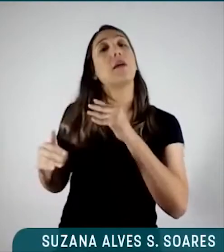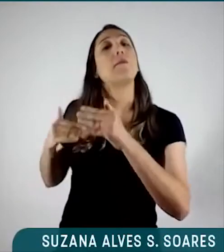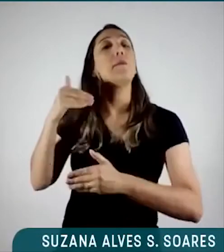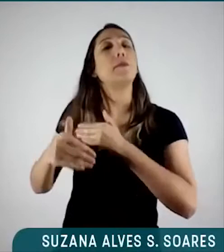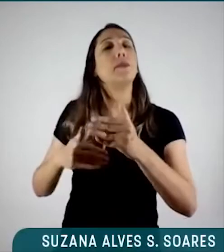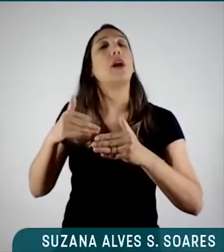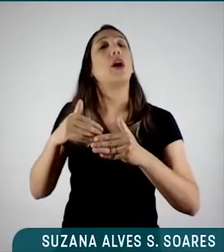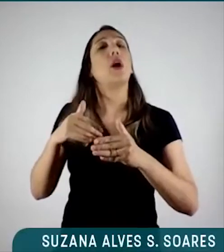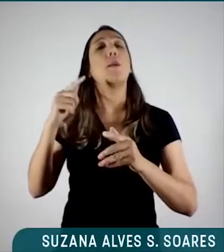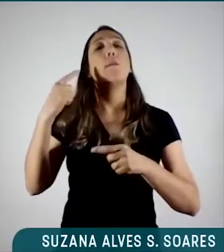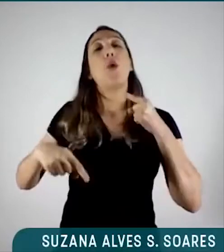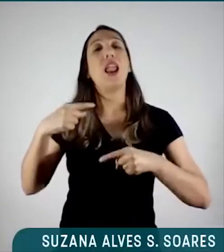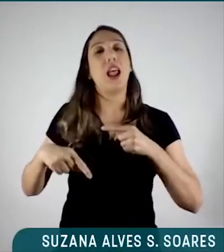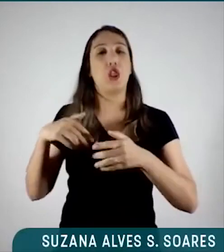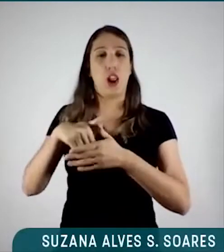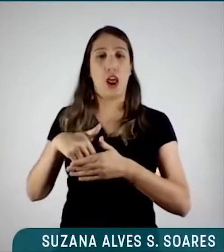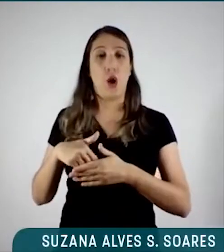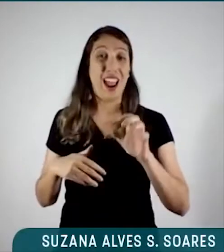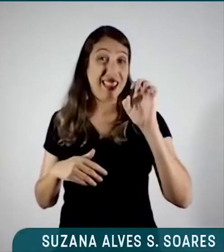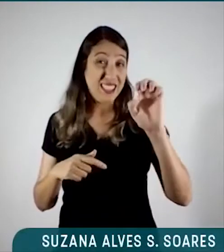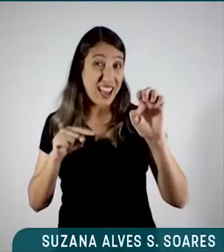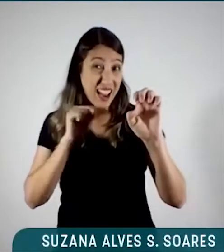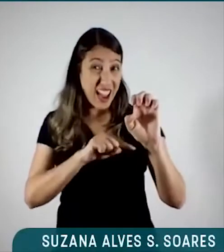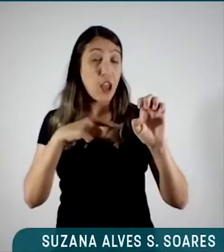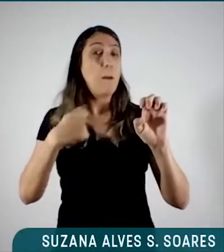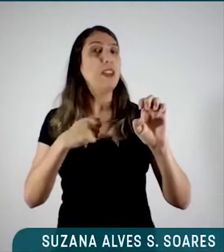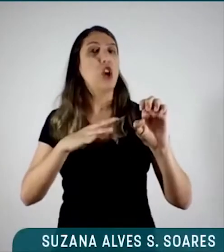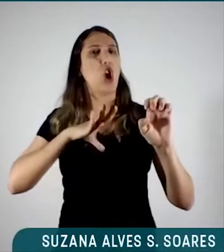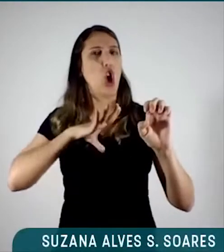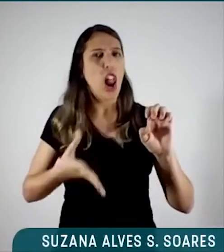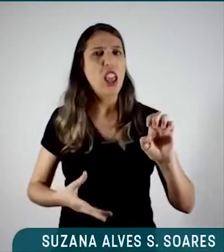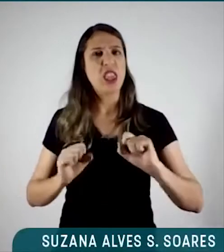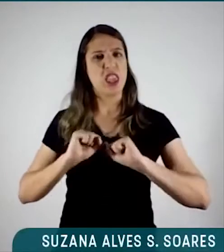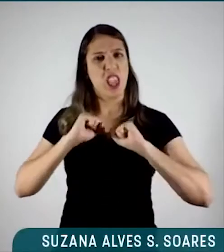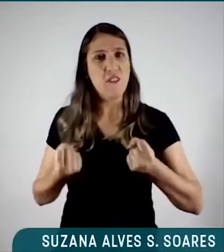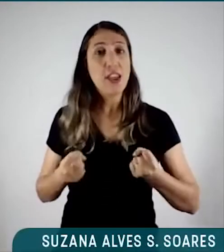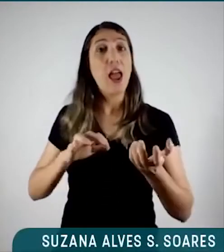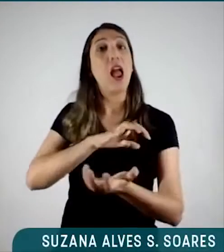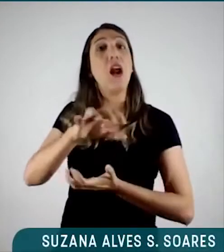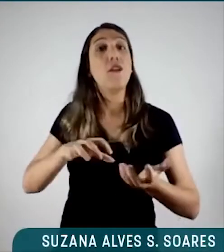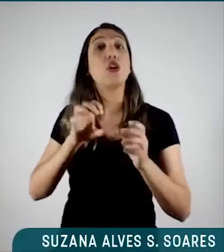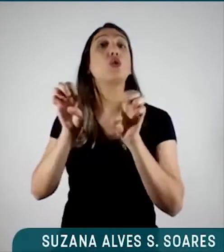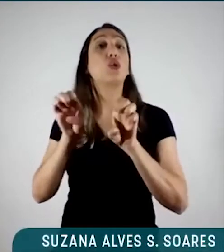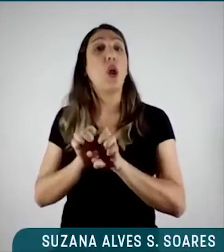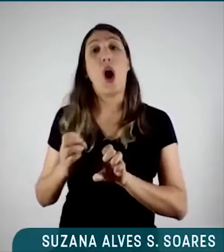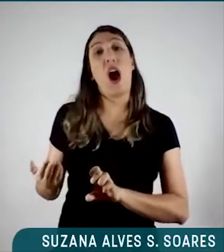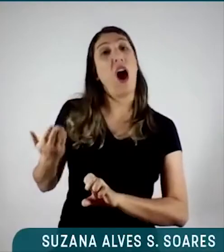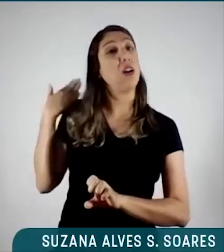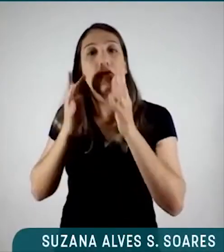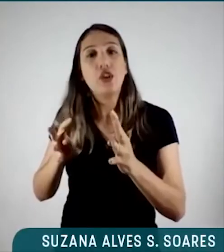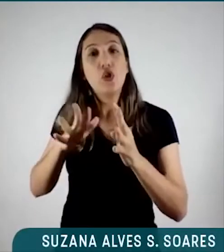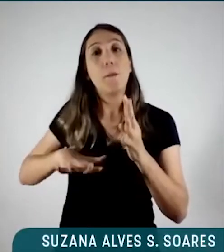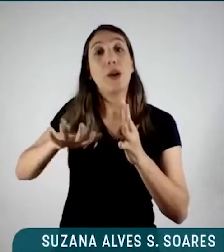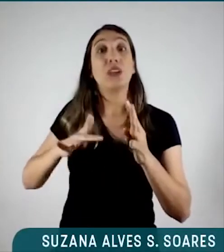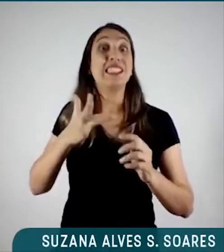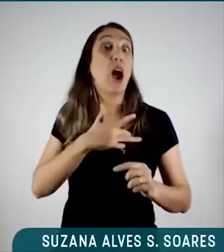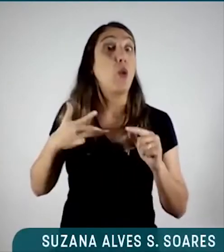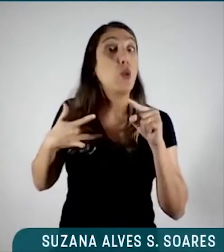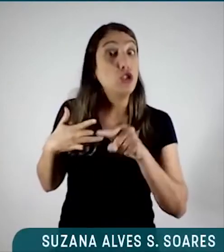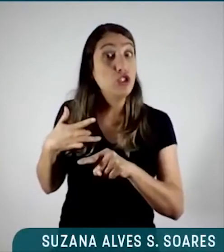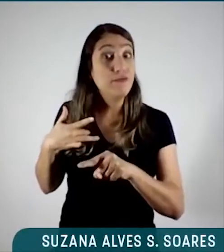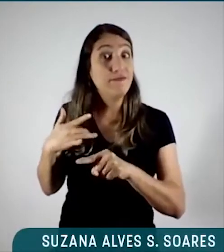A esquerda precisa ter a coragem de defender as reformas estruturais que não foram feitas até hoje. Está aí